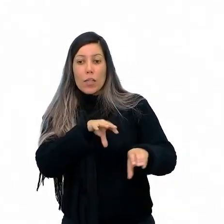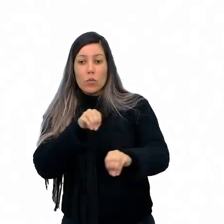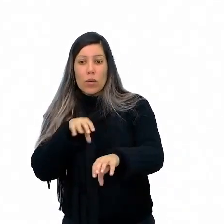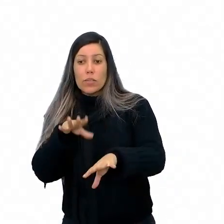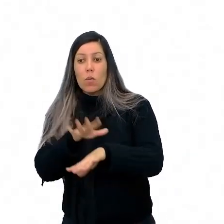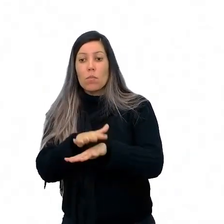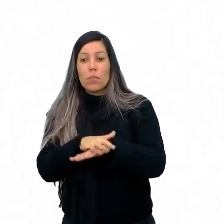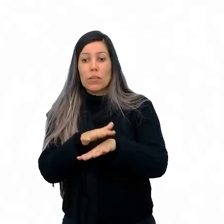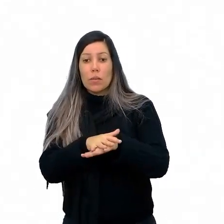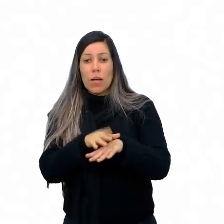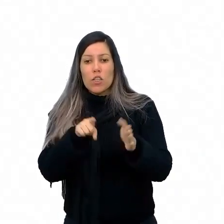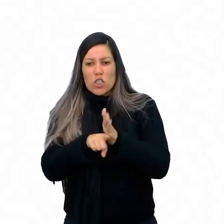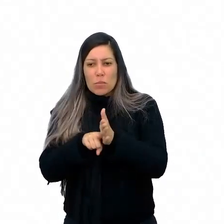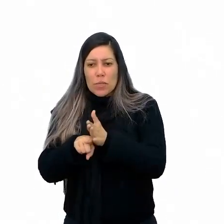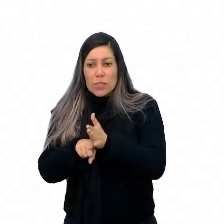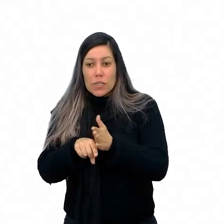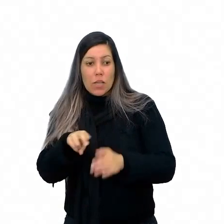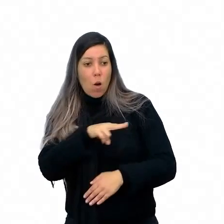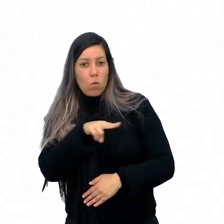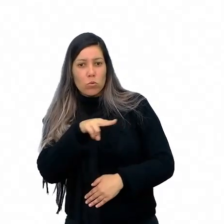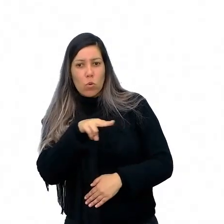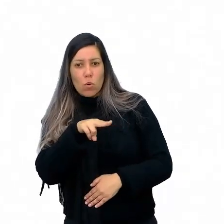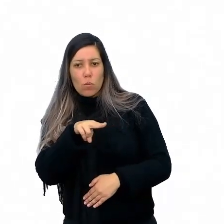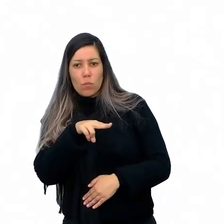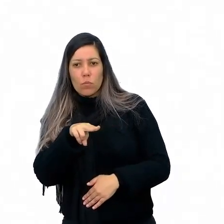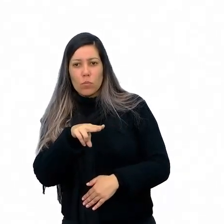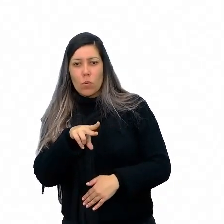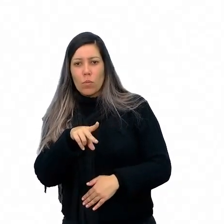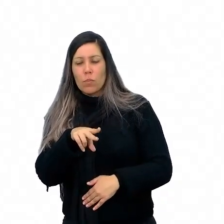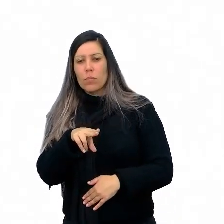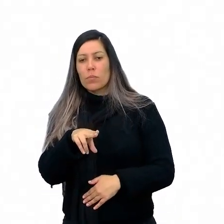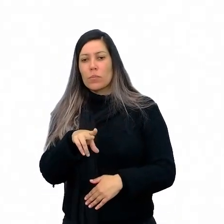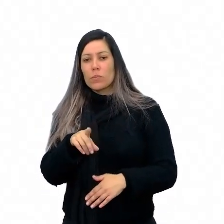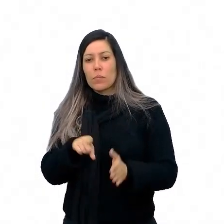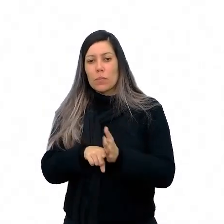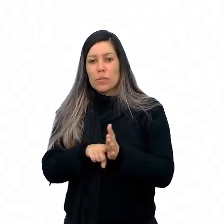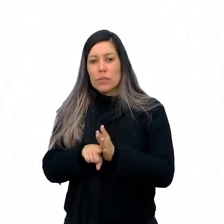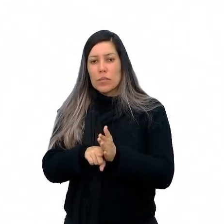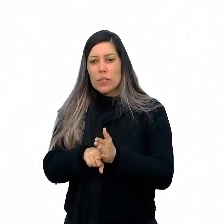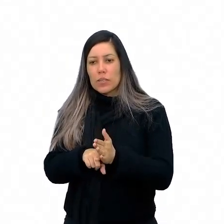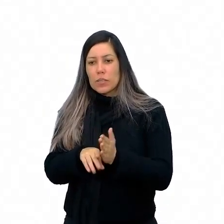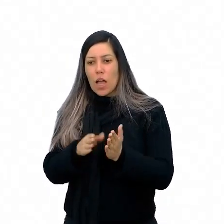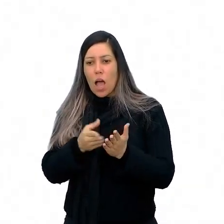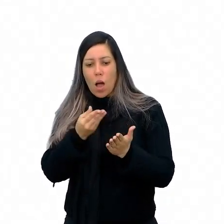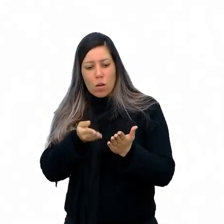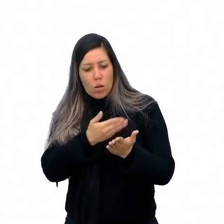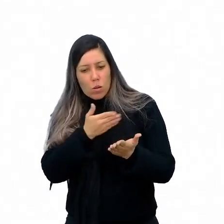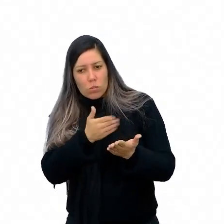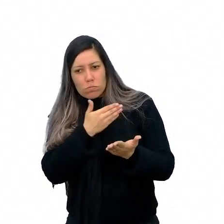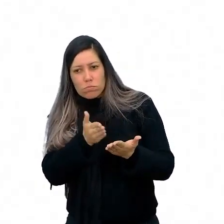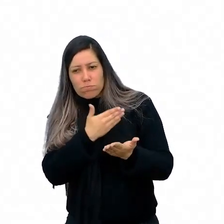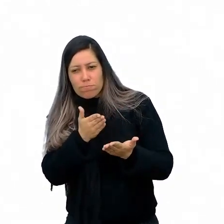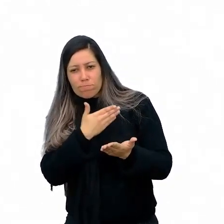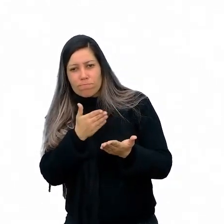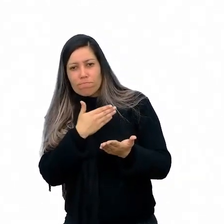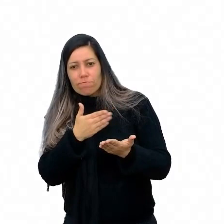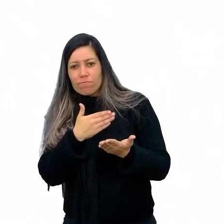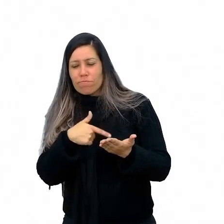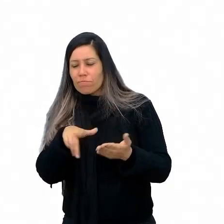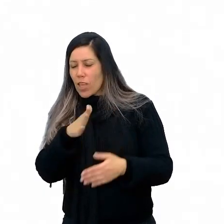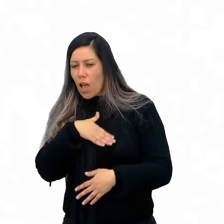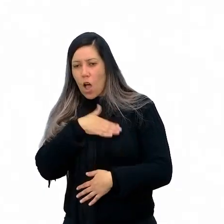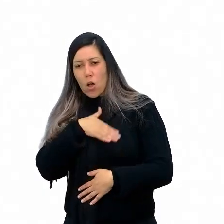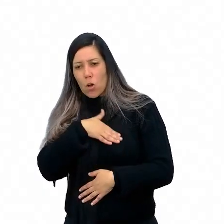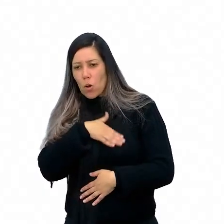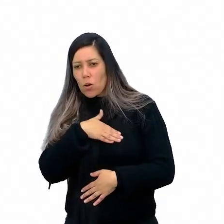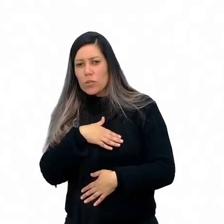é o nome da revista. É uma revista, de fato, né, eu sou suspeito, mas eu gosto muito, tá